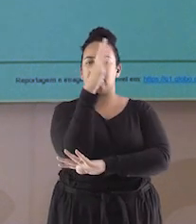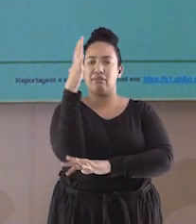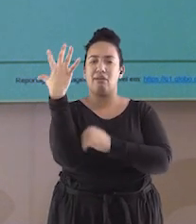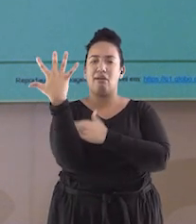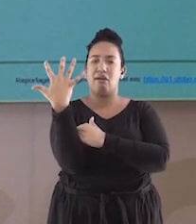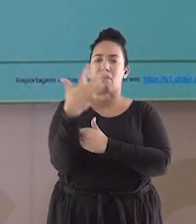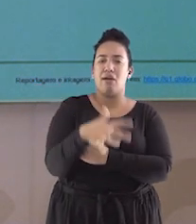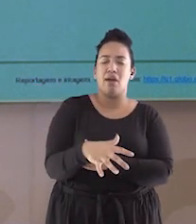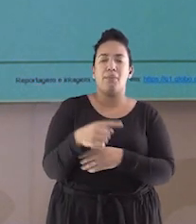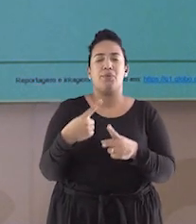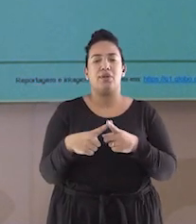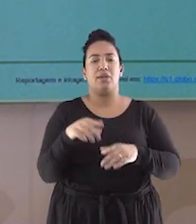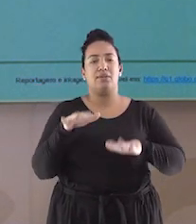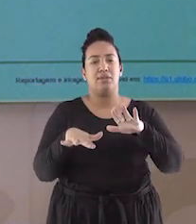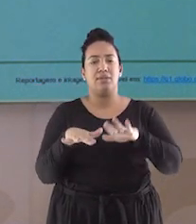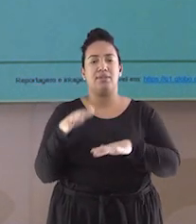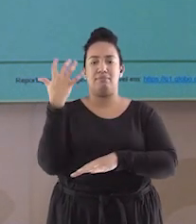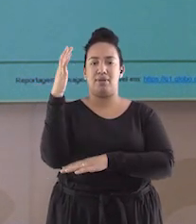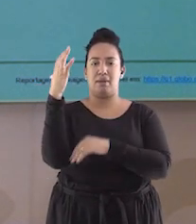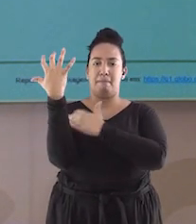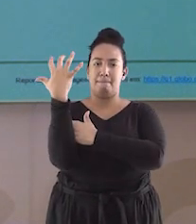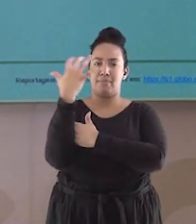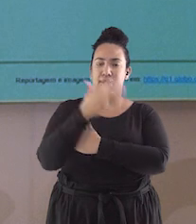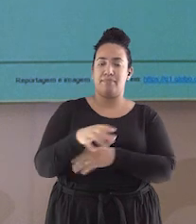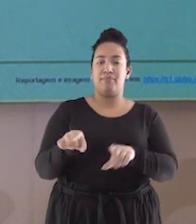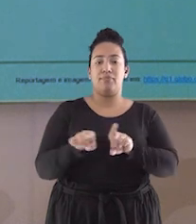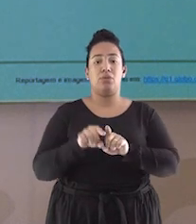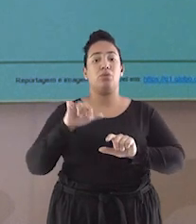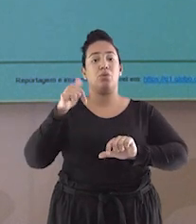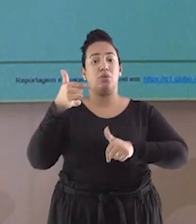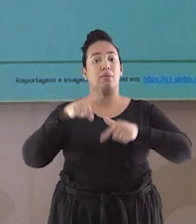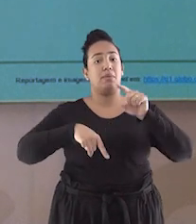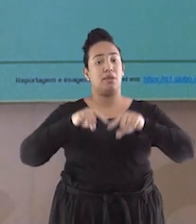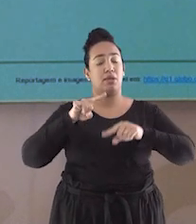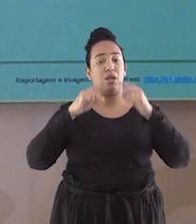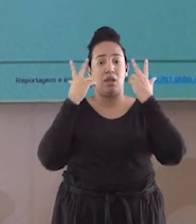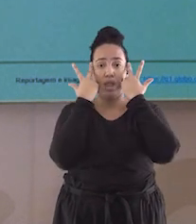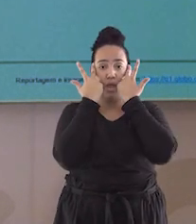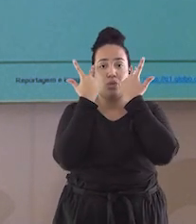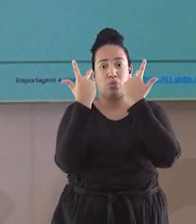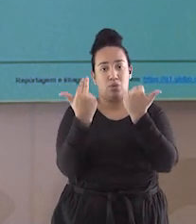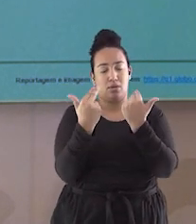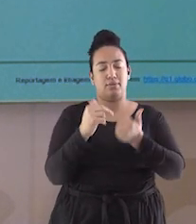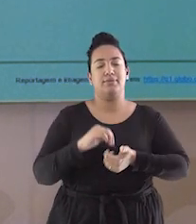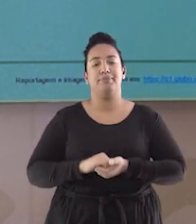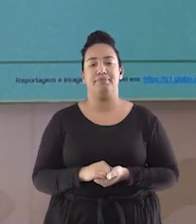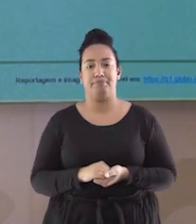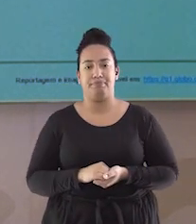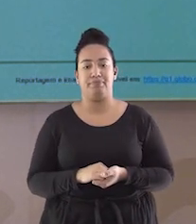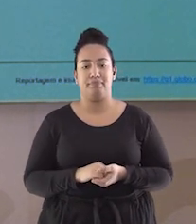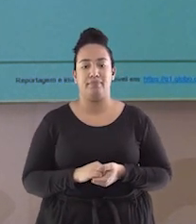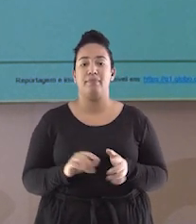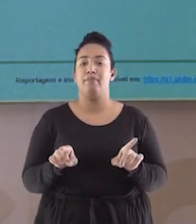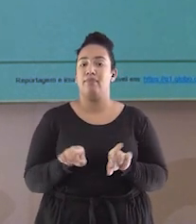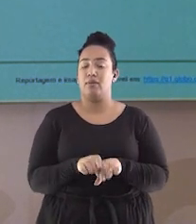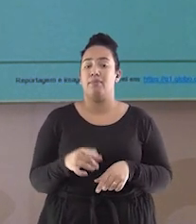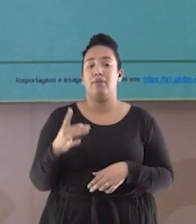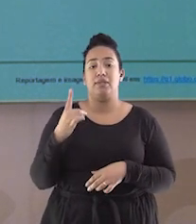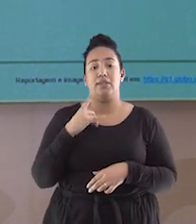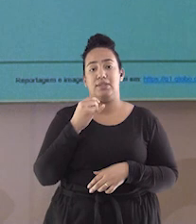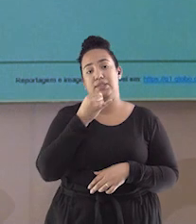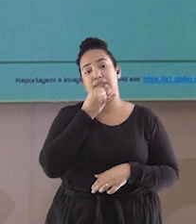de madeira e outros recursos naturais em quantidade indevida. Há também as grandes